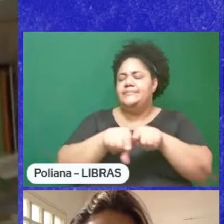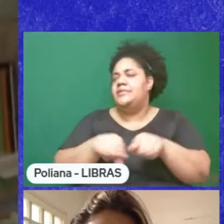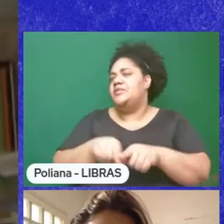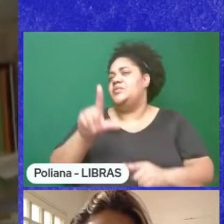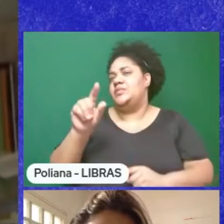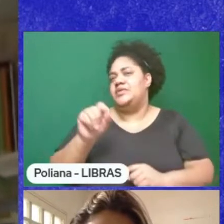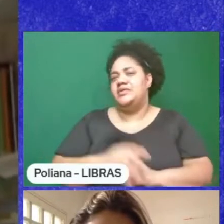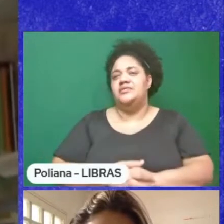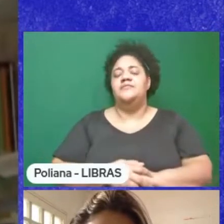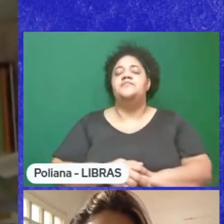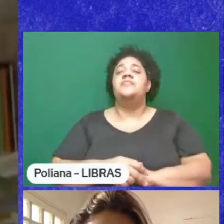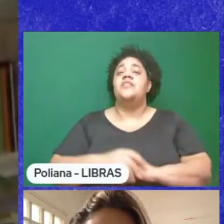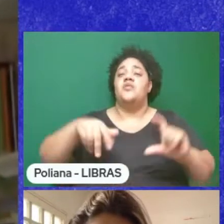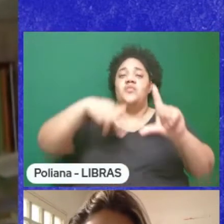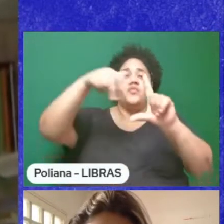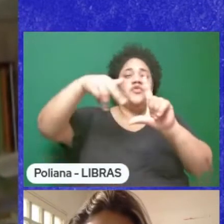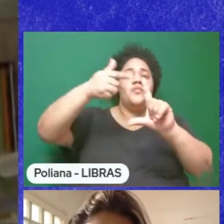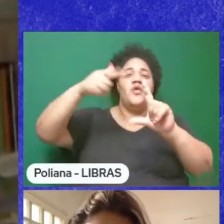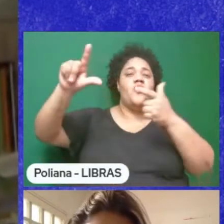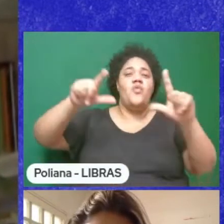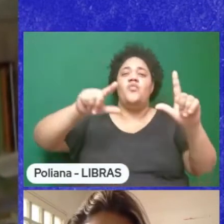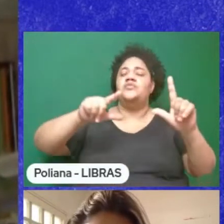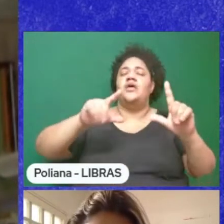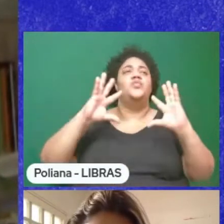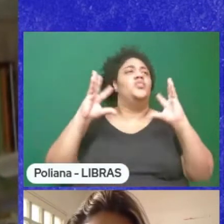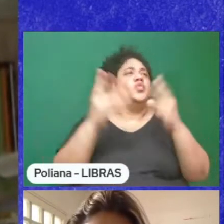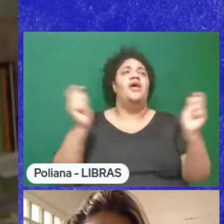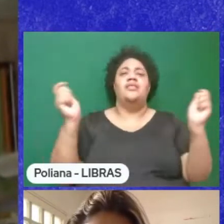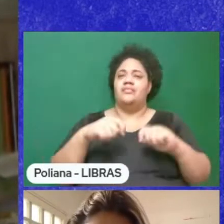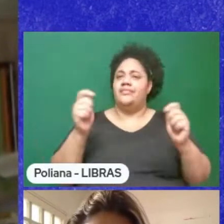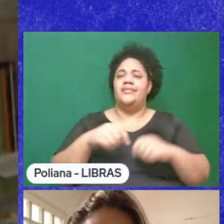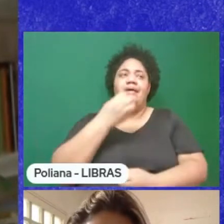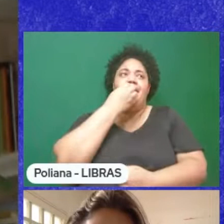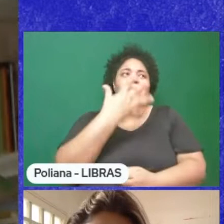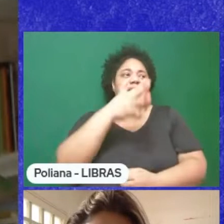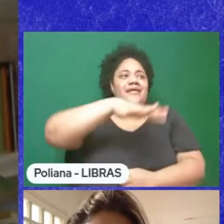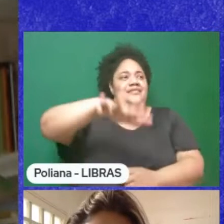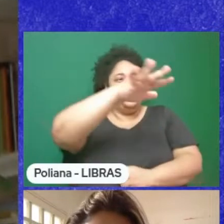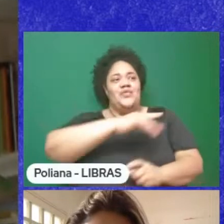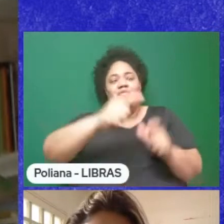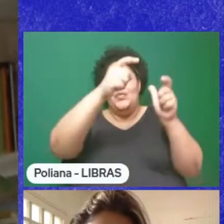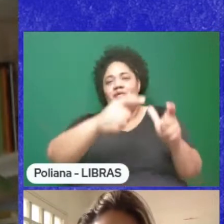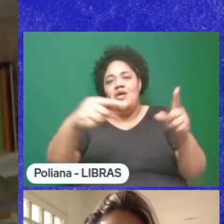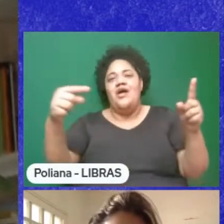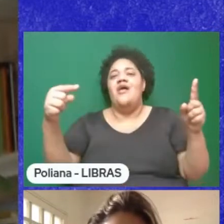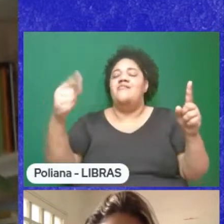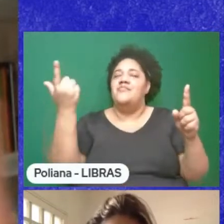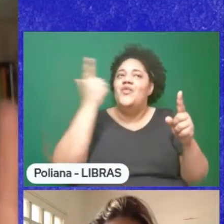uma animação também, algo outra coisa lúdica, acho que tudo caberia, tudo funcionaria muito bem, né, para chegar nesse